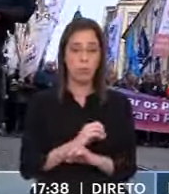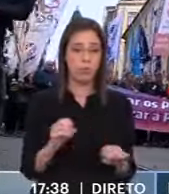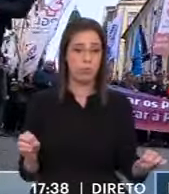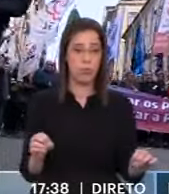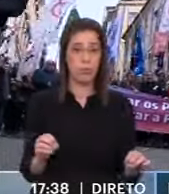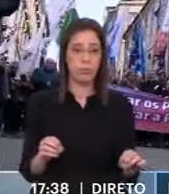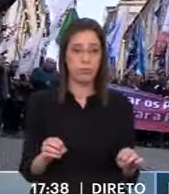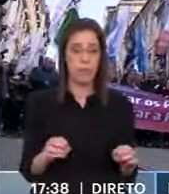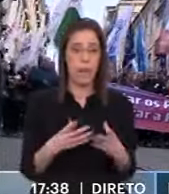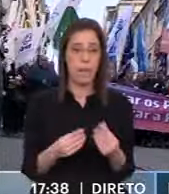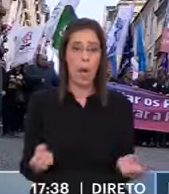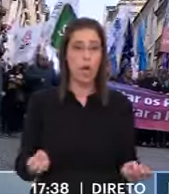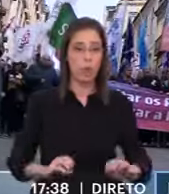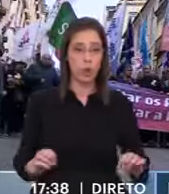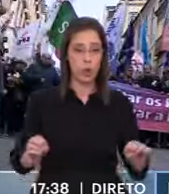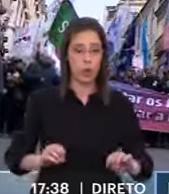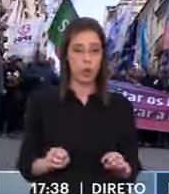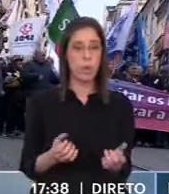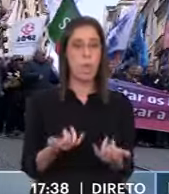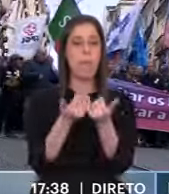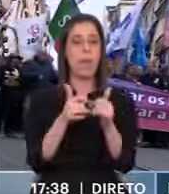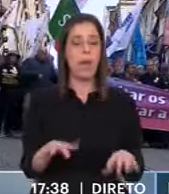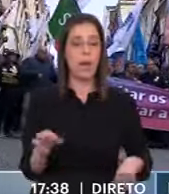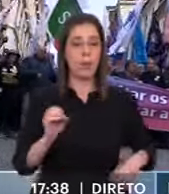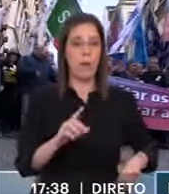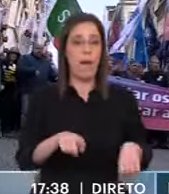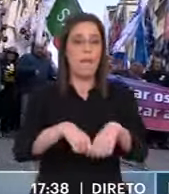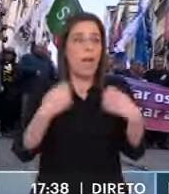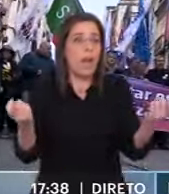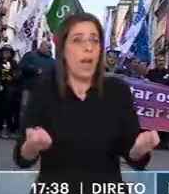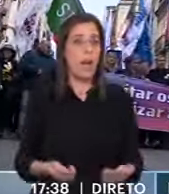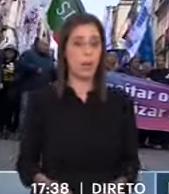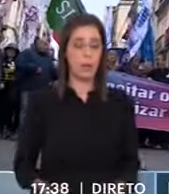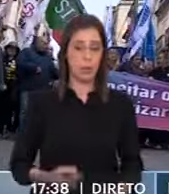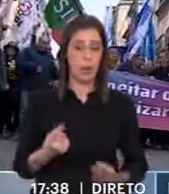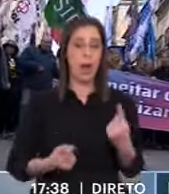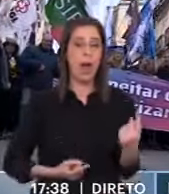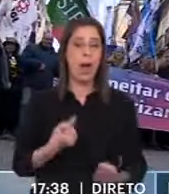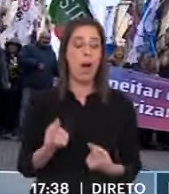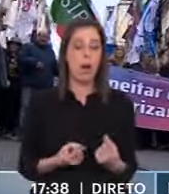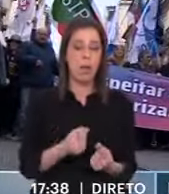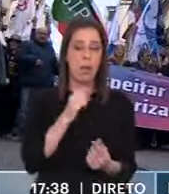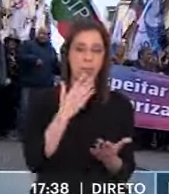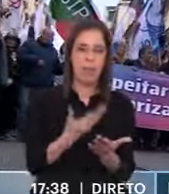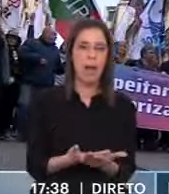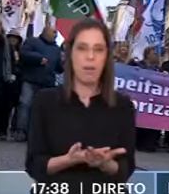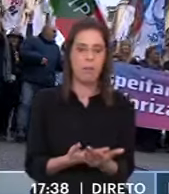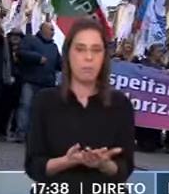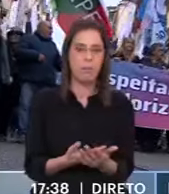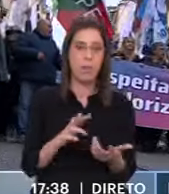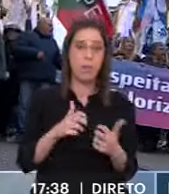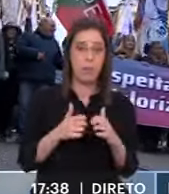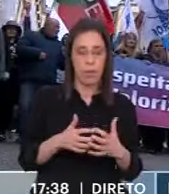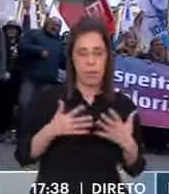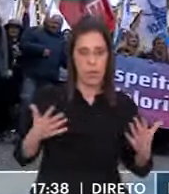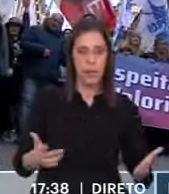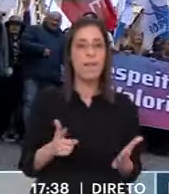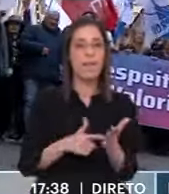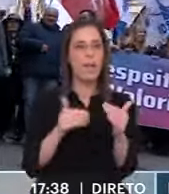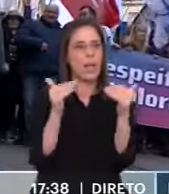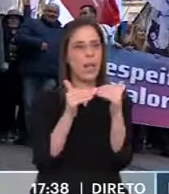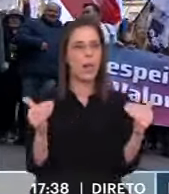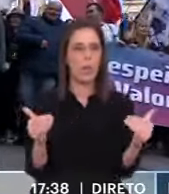não usaram este material informático, porque estava variado em algumas situações. Isto pode gerar aqui um grande constrangimento, que é a falta de